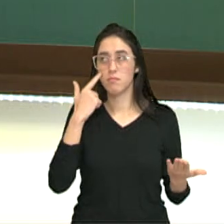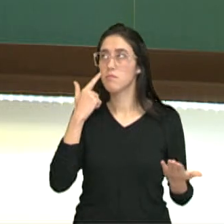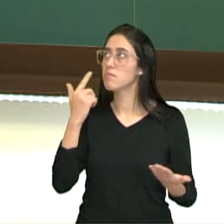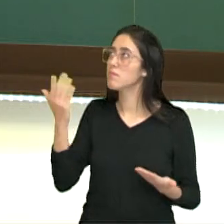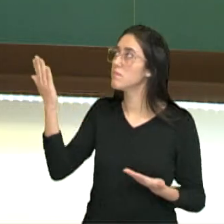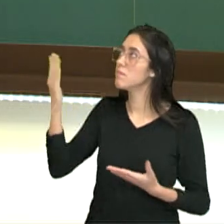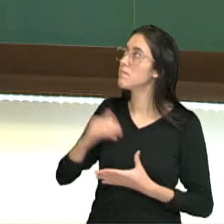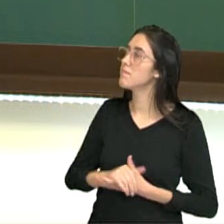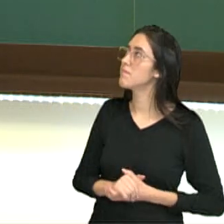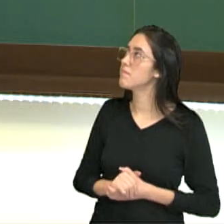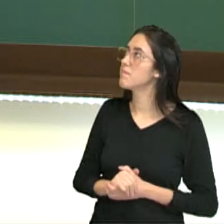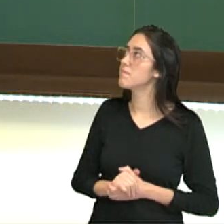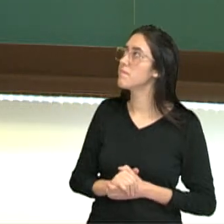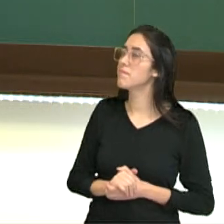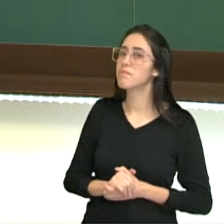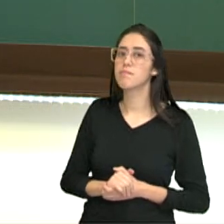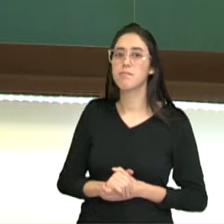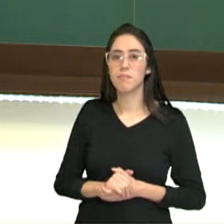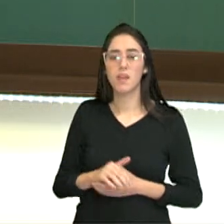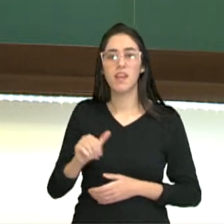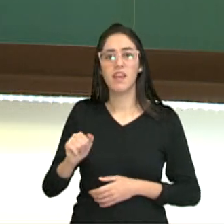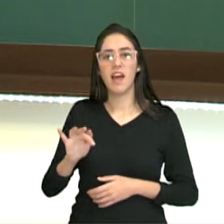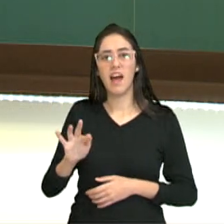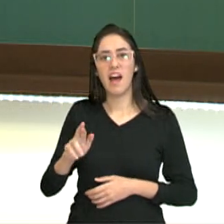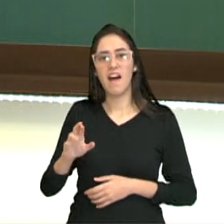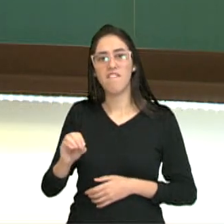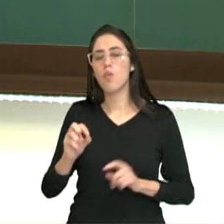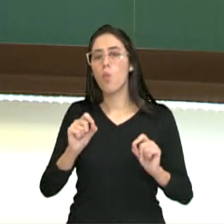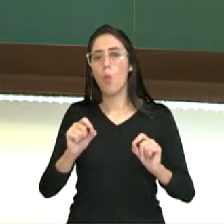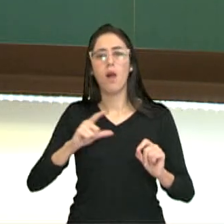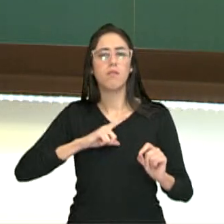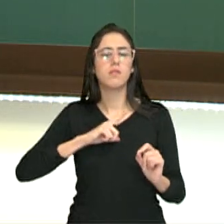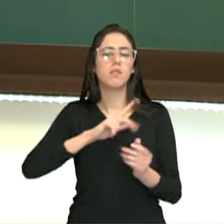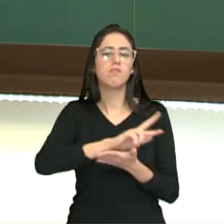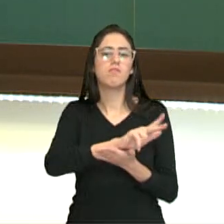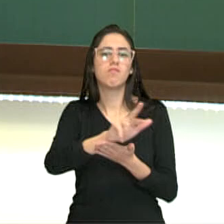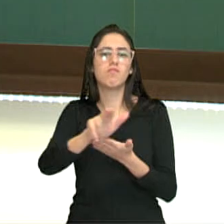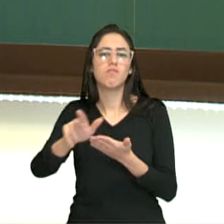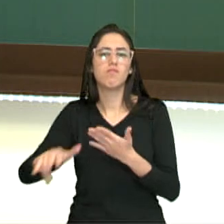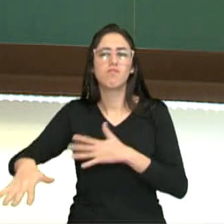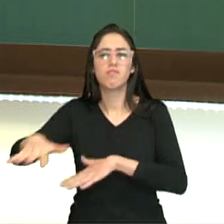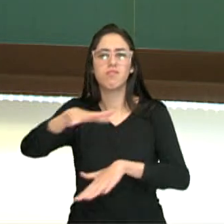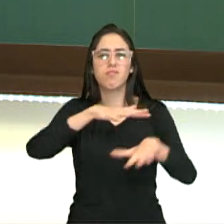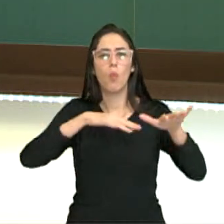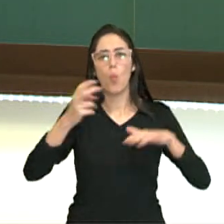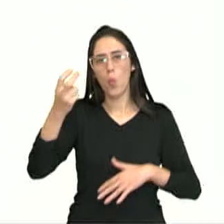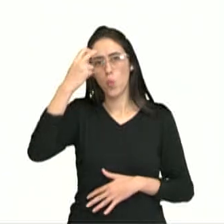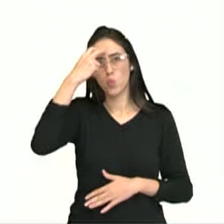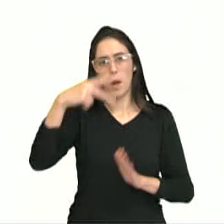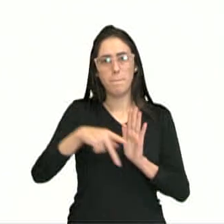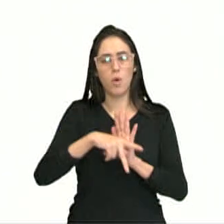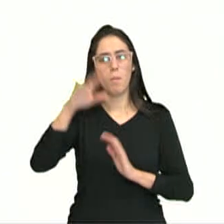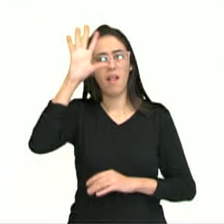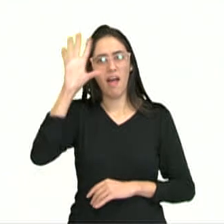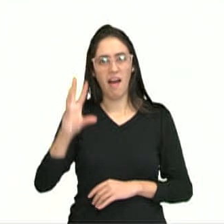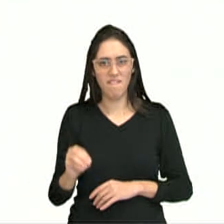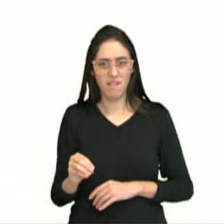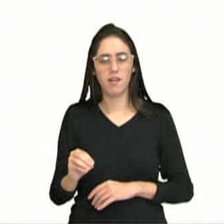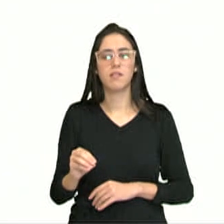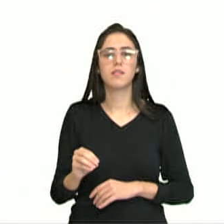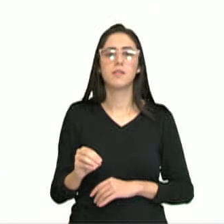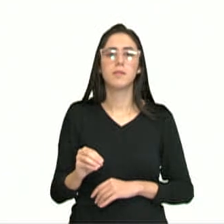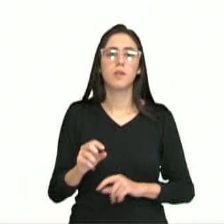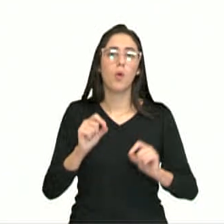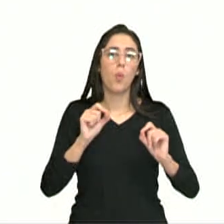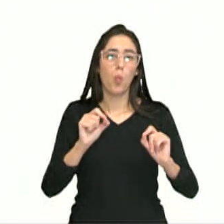ó. A matriz afro, então, ela é formada por uma diversidade e complexidade de culturas africanas, que muitas vezes são tomadas